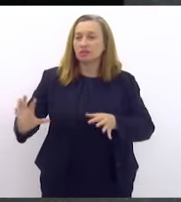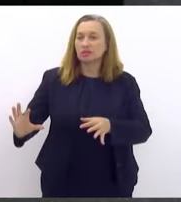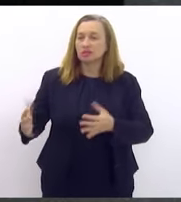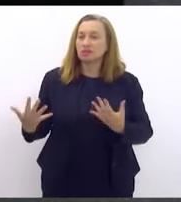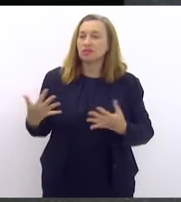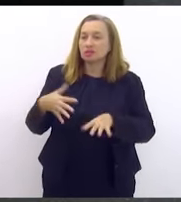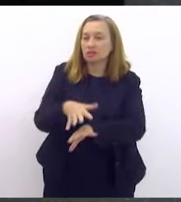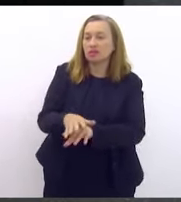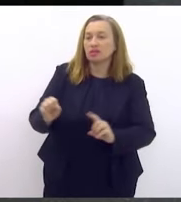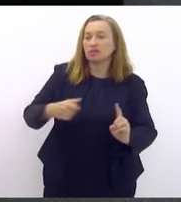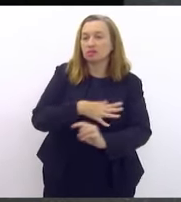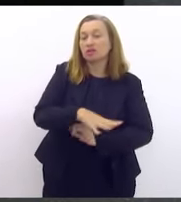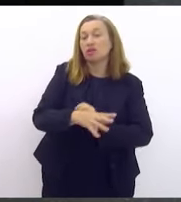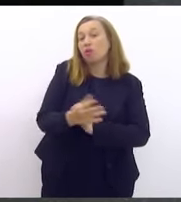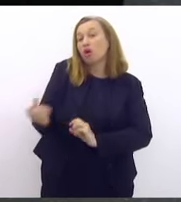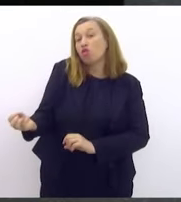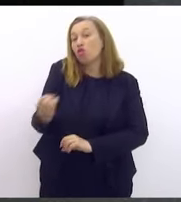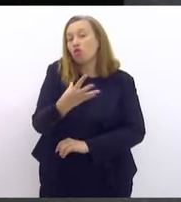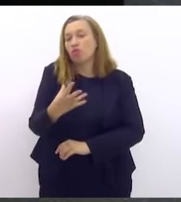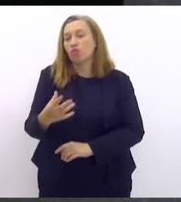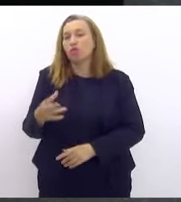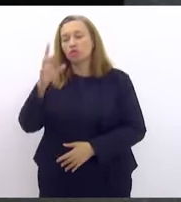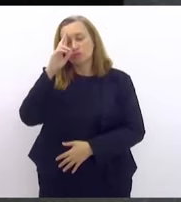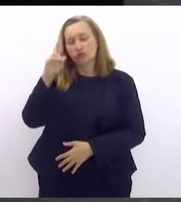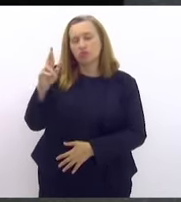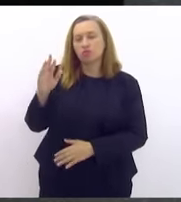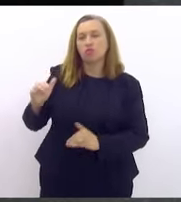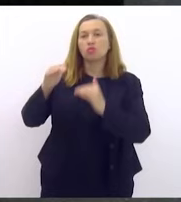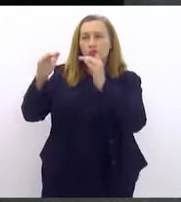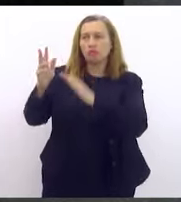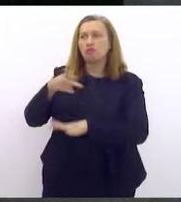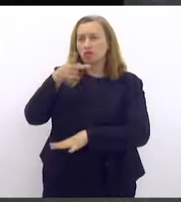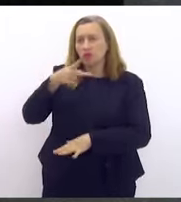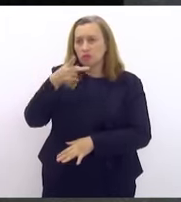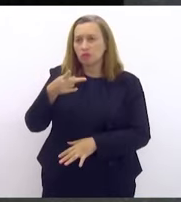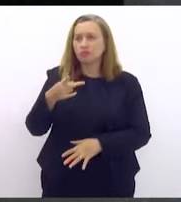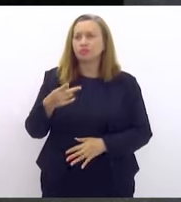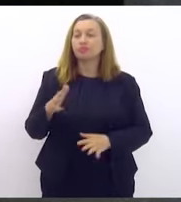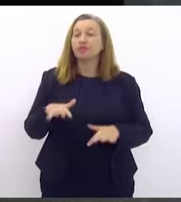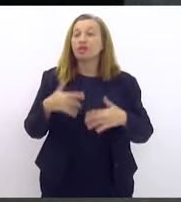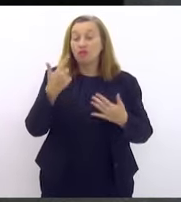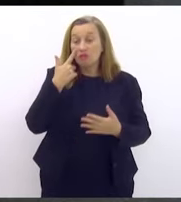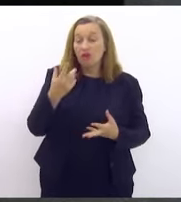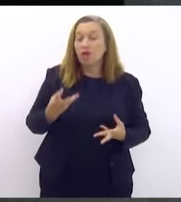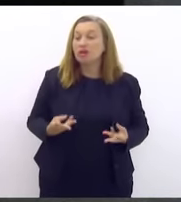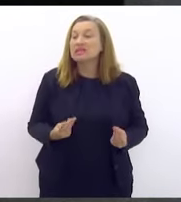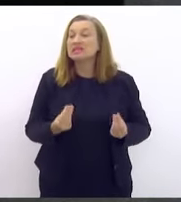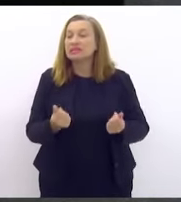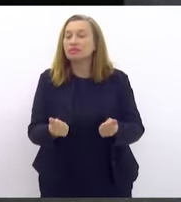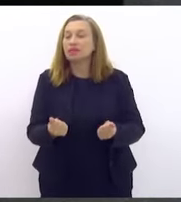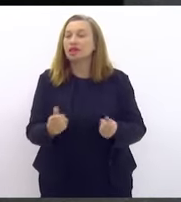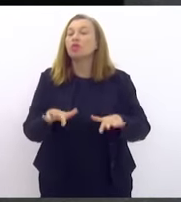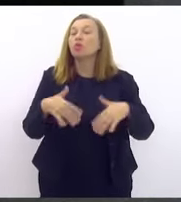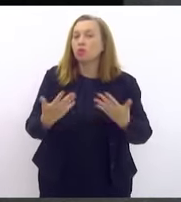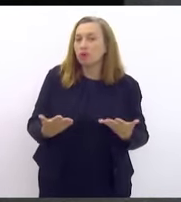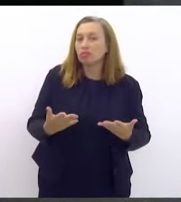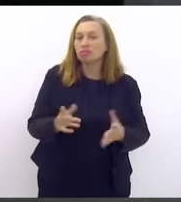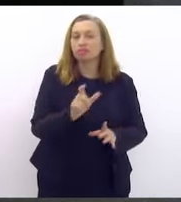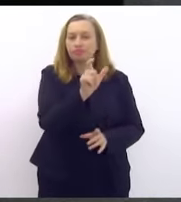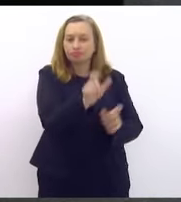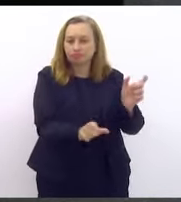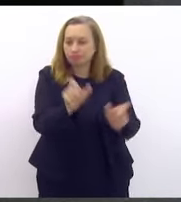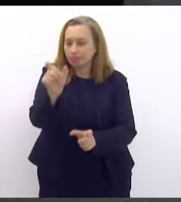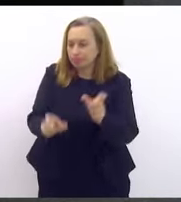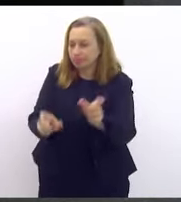Isso é realmente uma novidade. Como Vossa Excelência disse, levar em conta qual é a sensibilidade dessas pessoas. É um